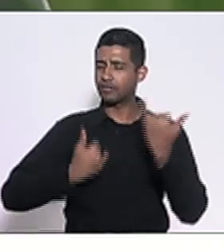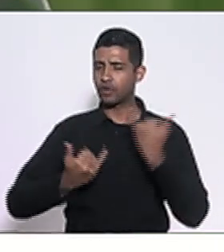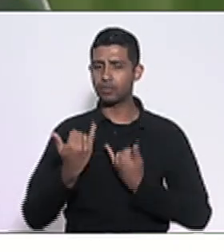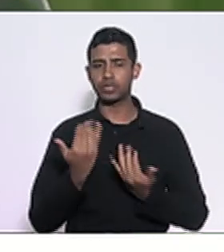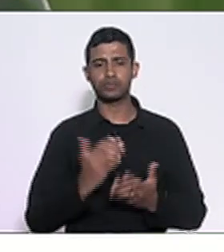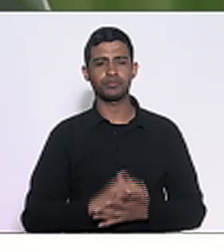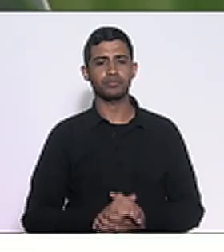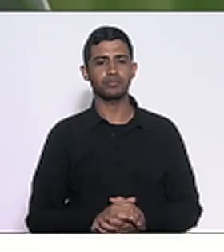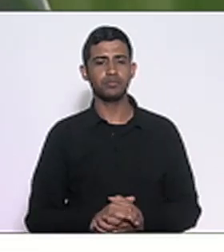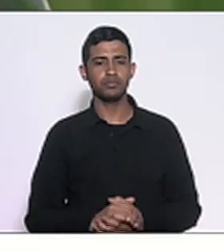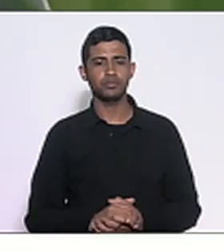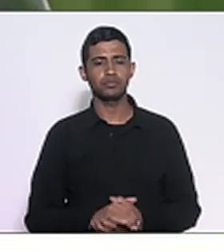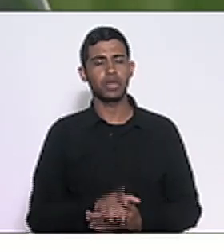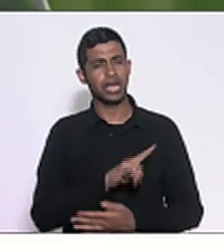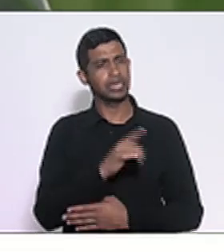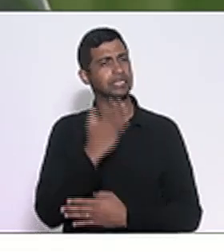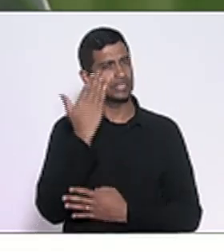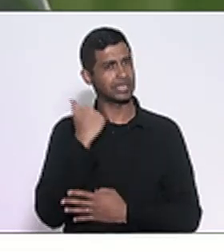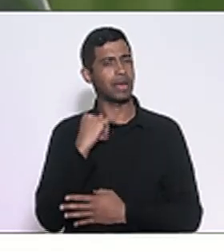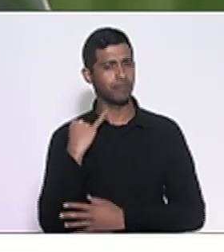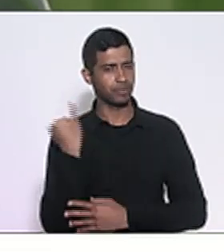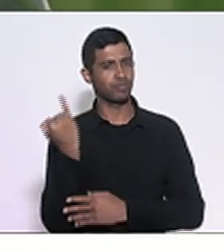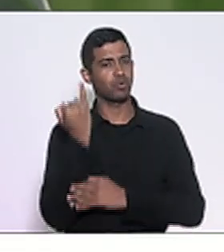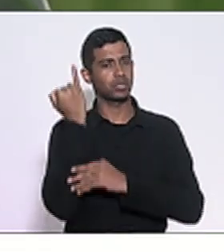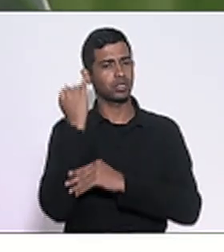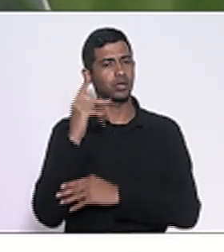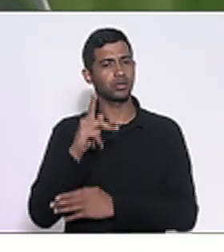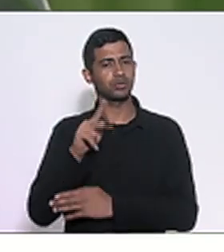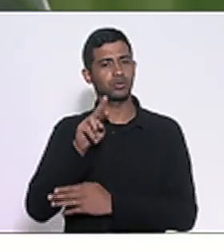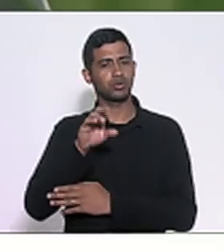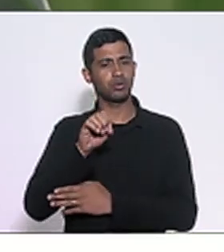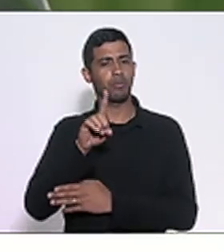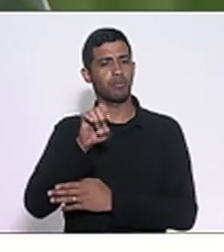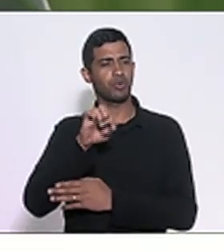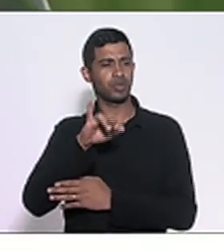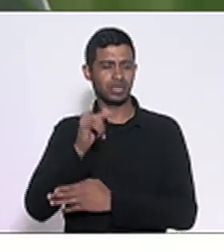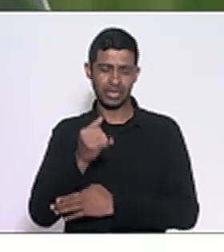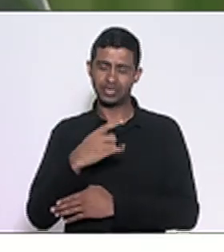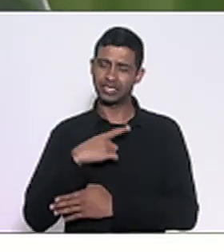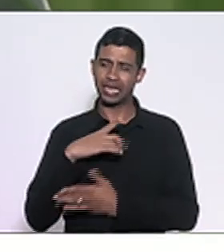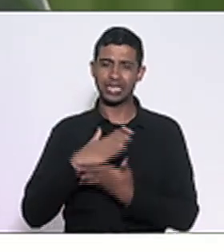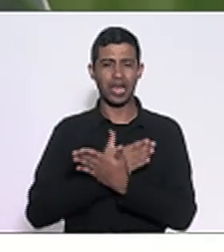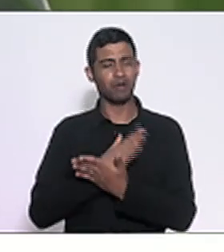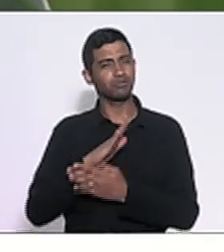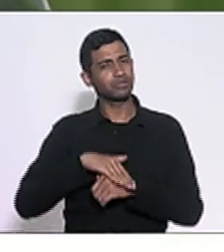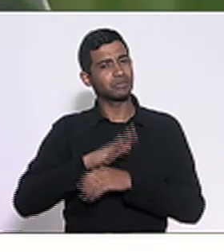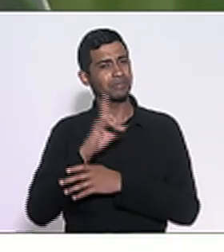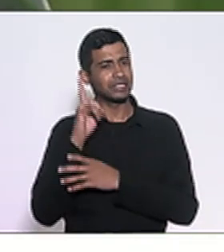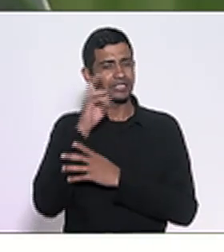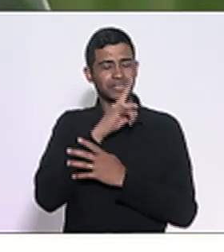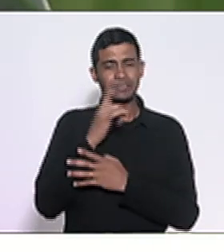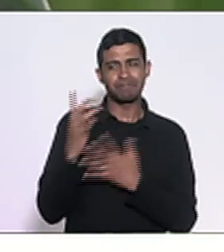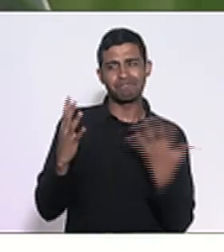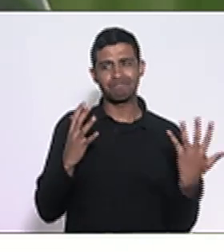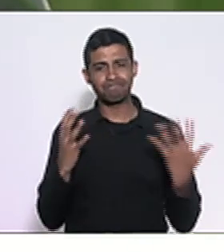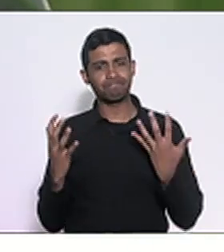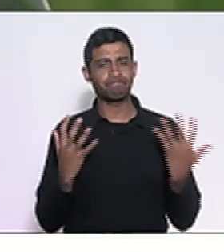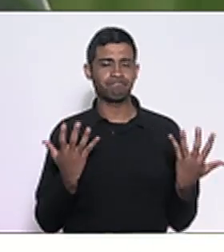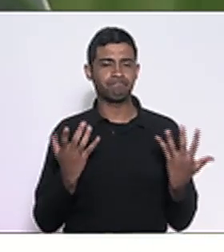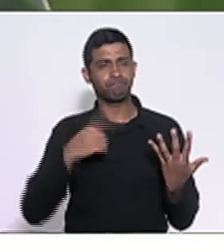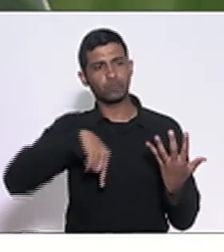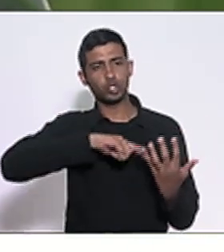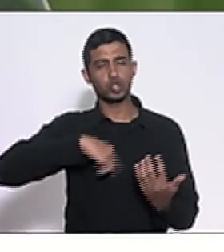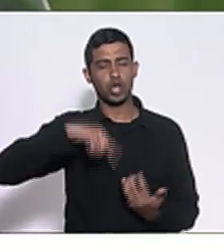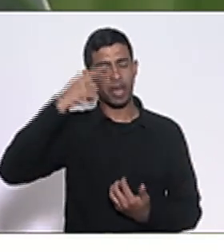que entendem a importância disso, e tem órgãos que têm um pouco mais de dificuldade, estão um pouco mais vulneráveis. Então, a ideia é nós,